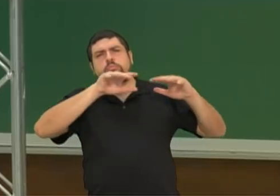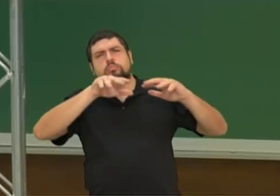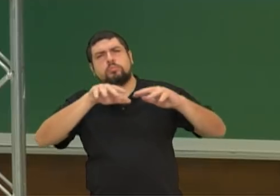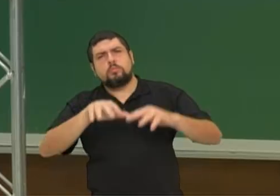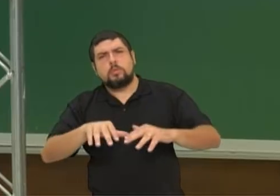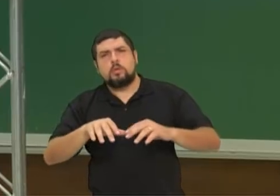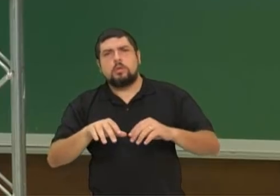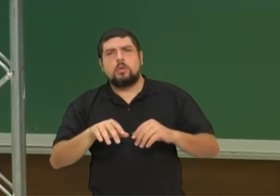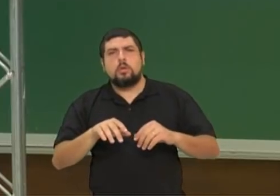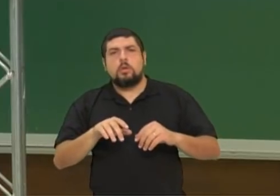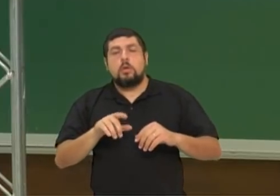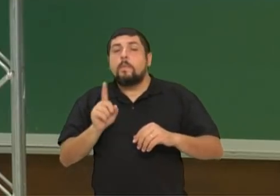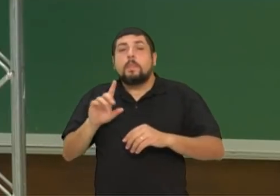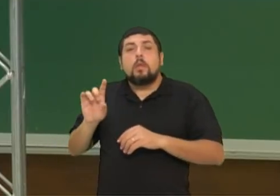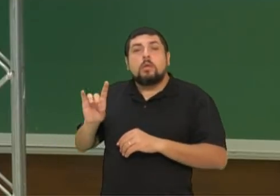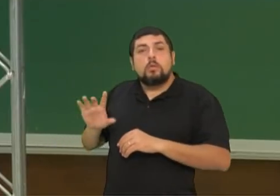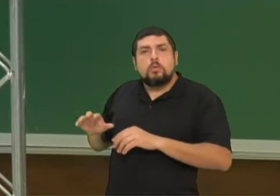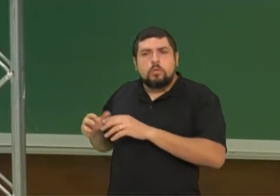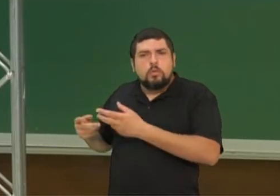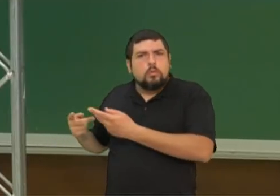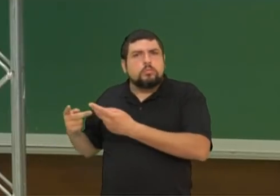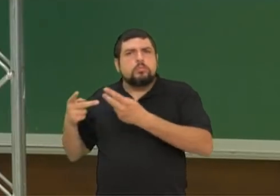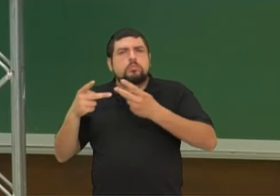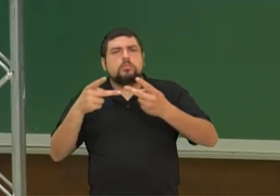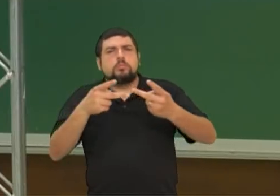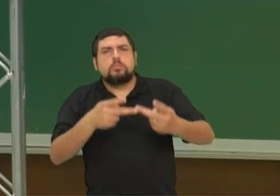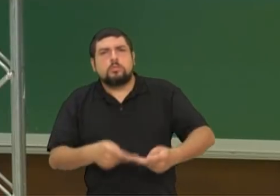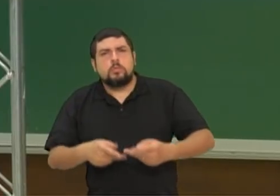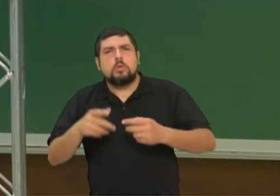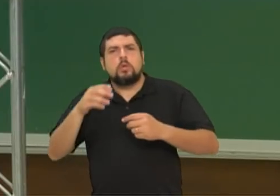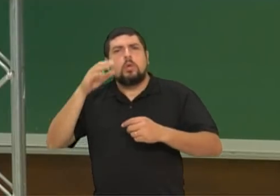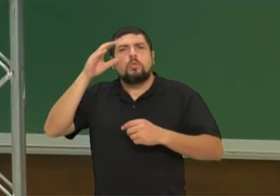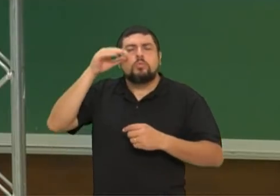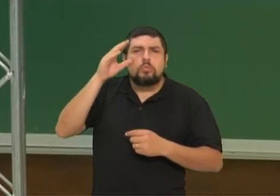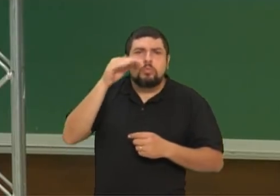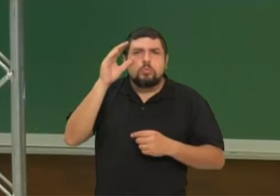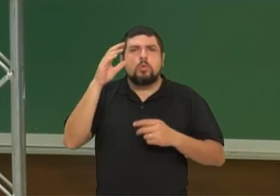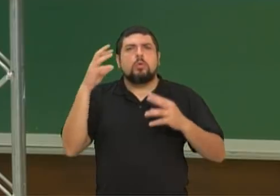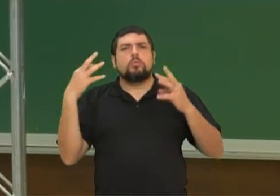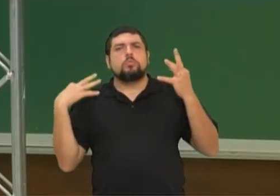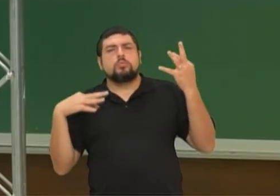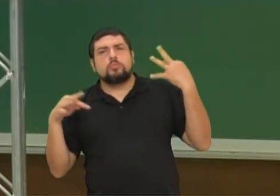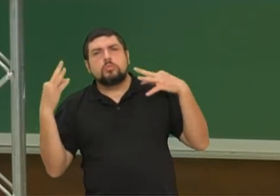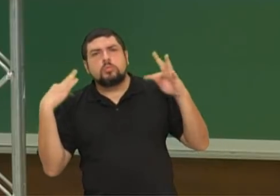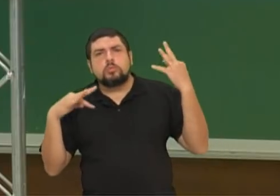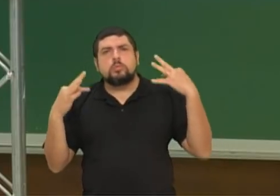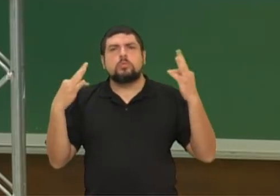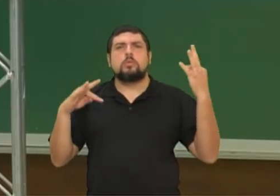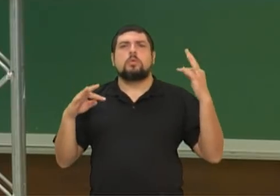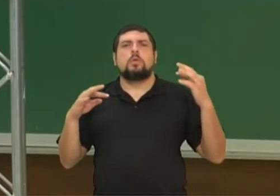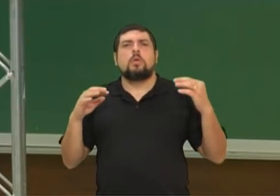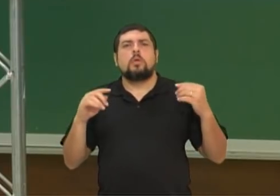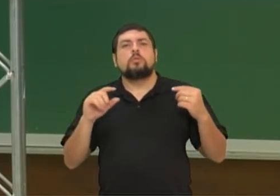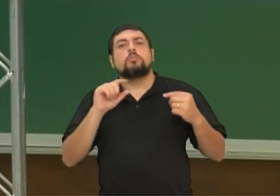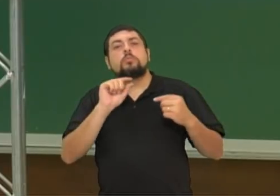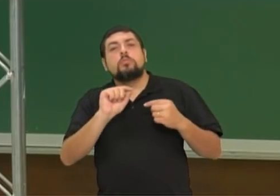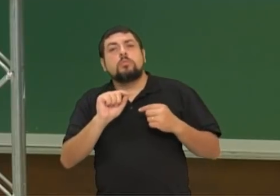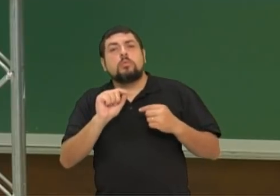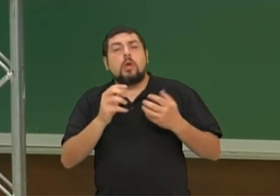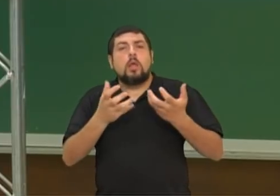os devotos da Umbanda, como visitantes, curiosos, turistas e pessoas que estão buscando, em geral,